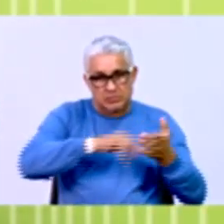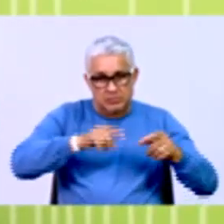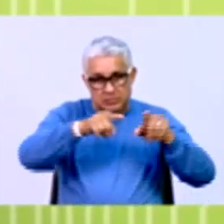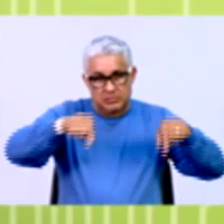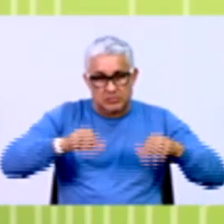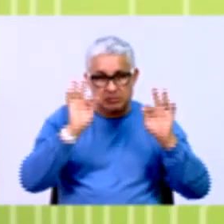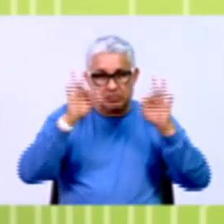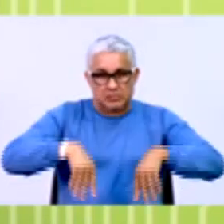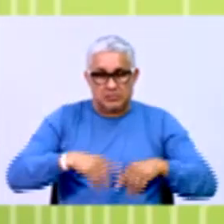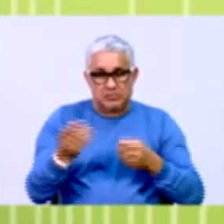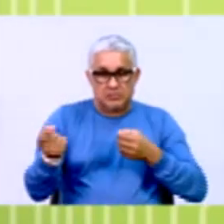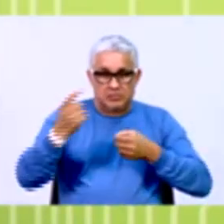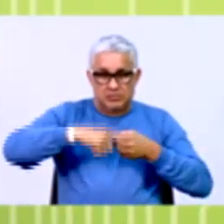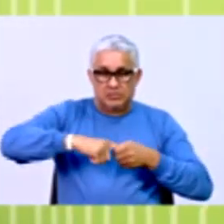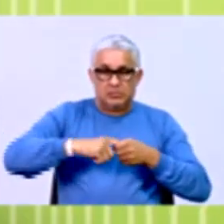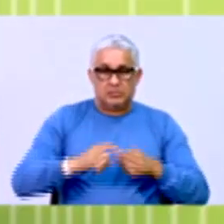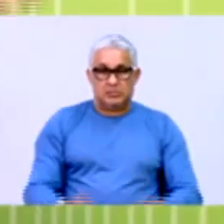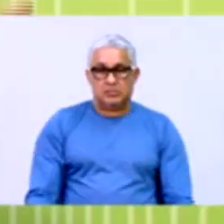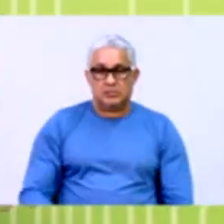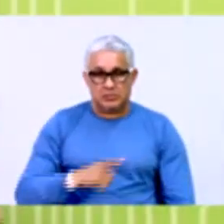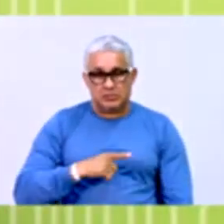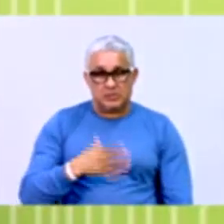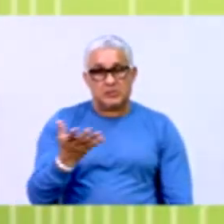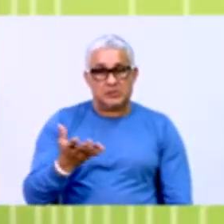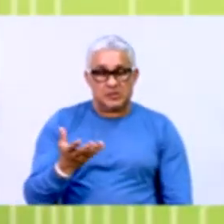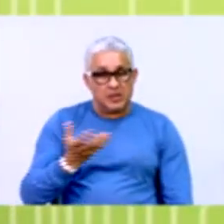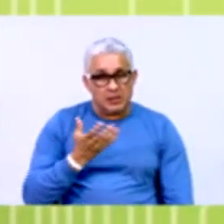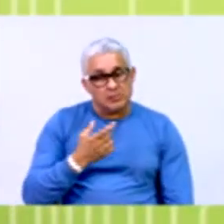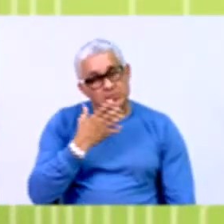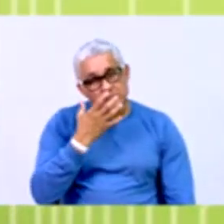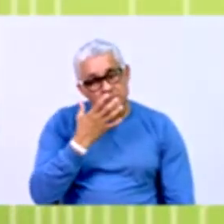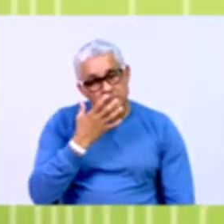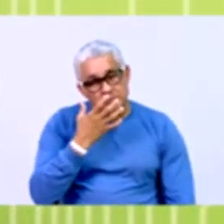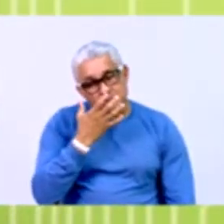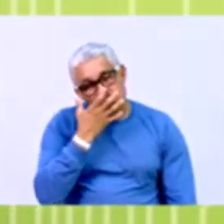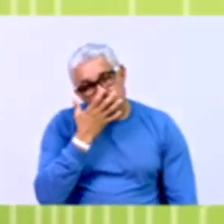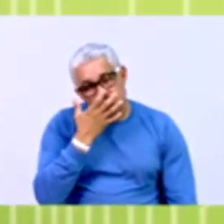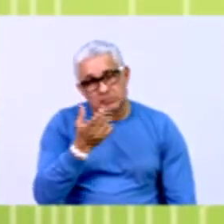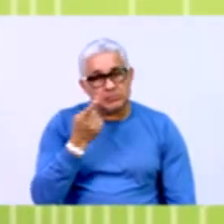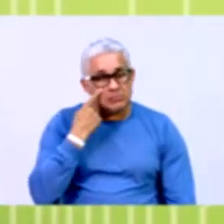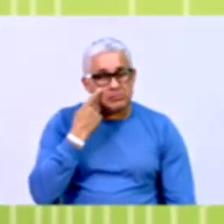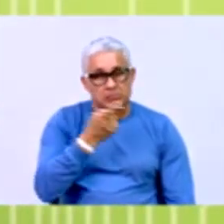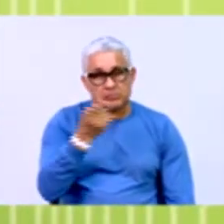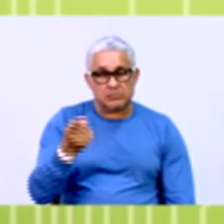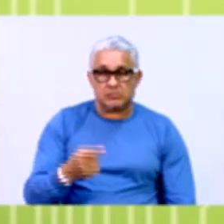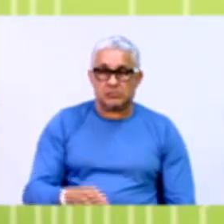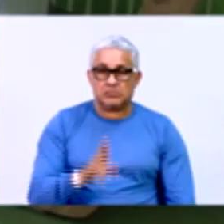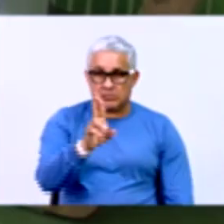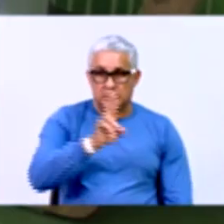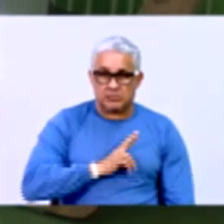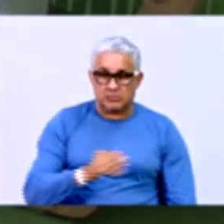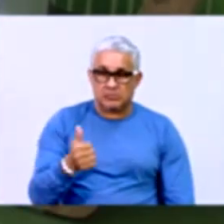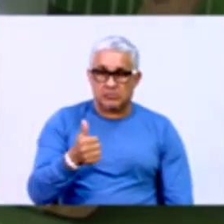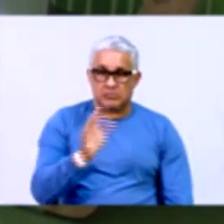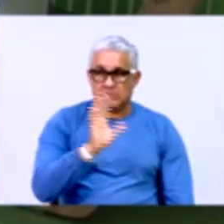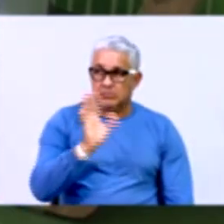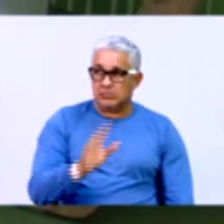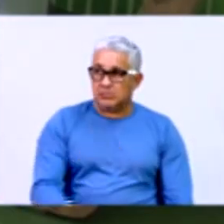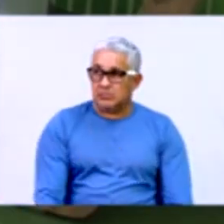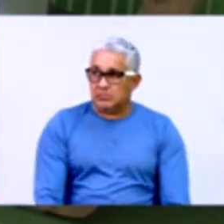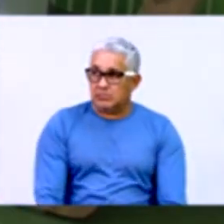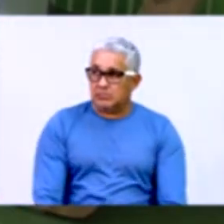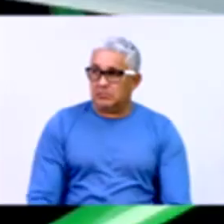no final, quando retornarmos, queremos ouvir as respostas e discutir com vocês. Né, professor? Até mais, hein? Até mais.